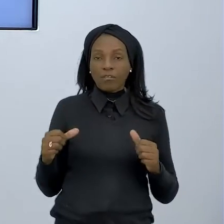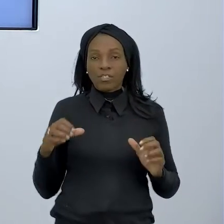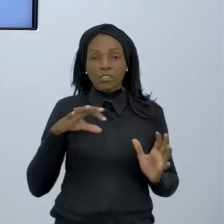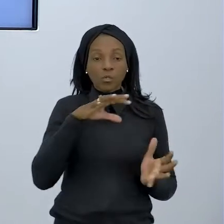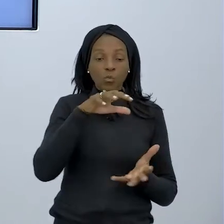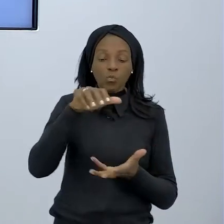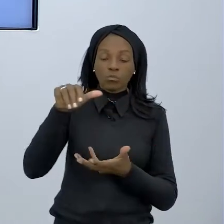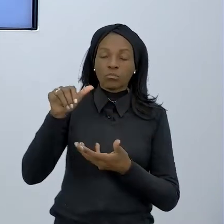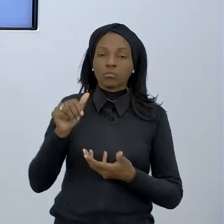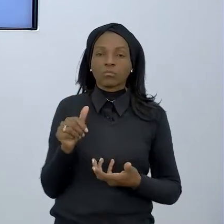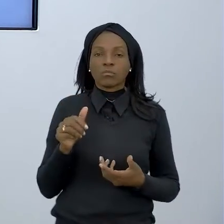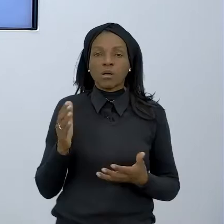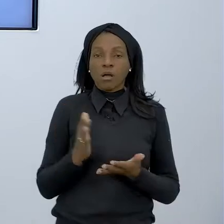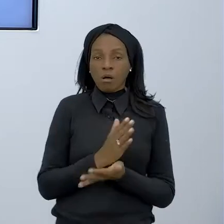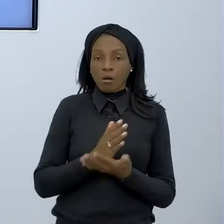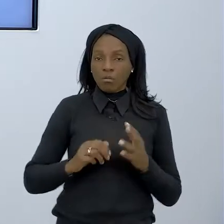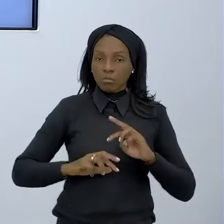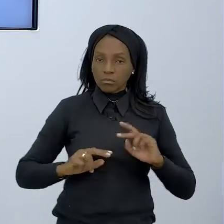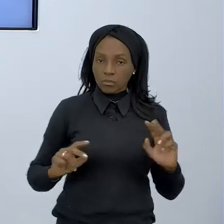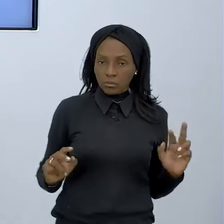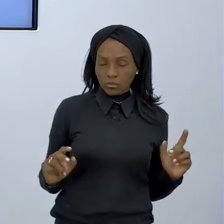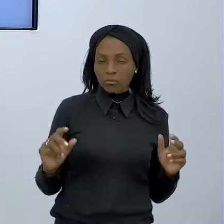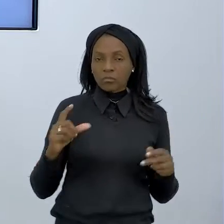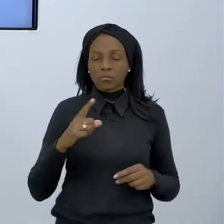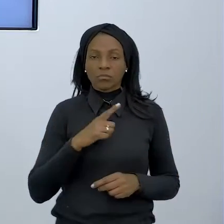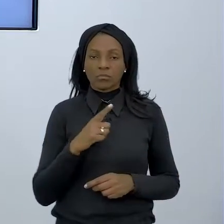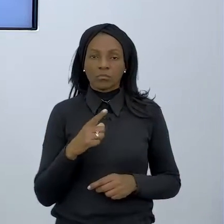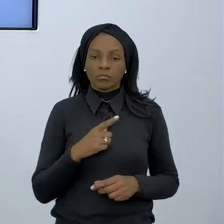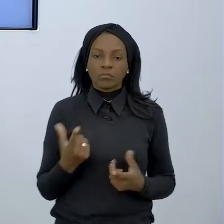Então, determinadas ações, por mais